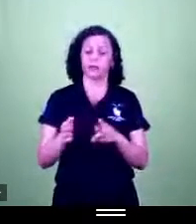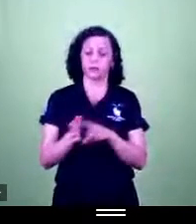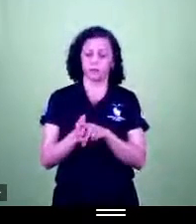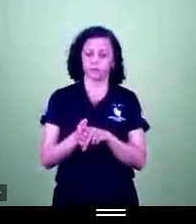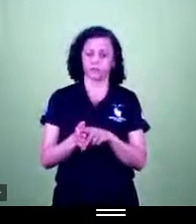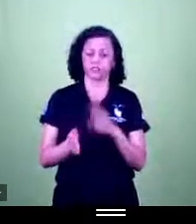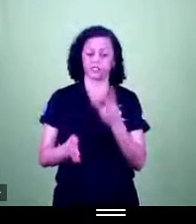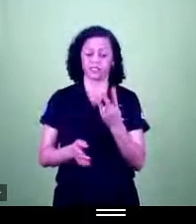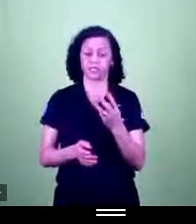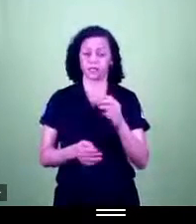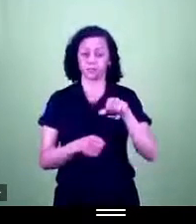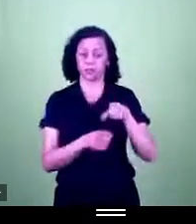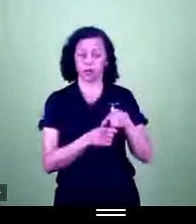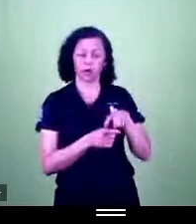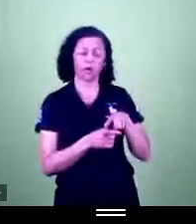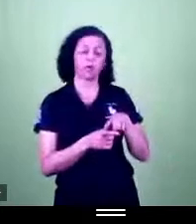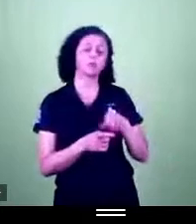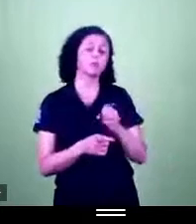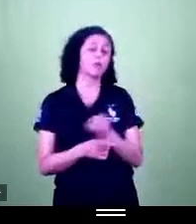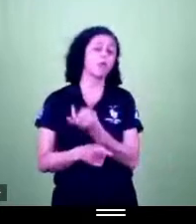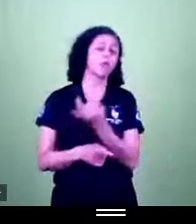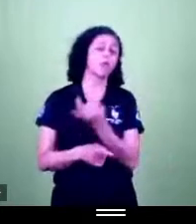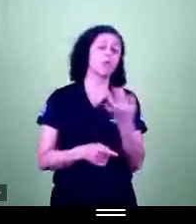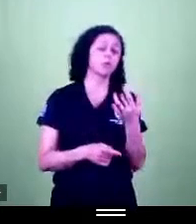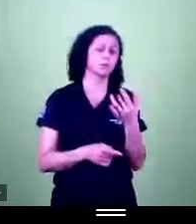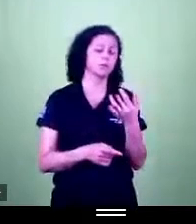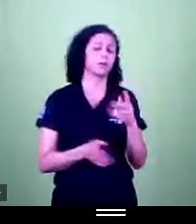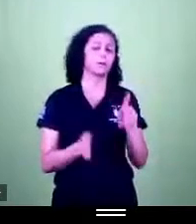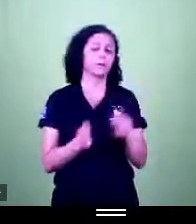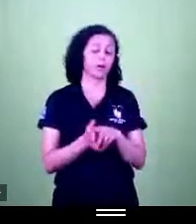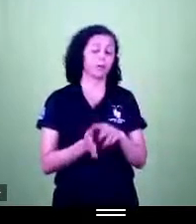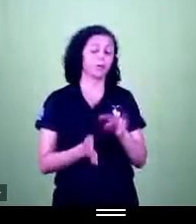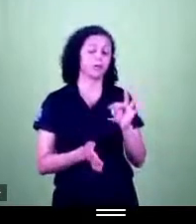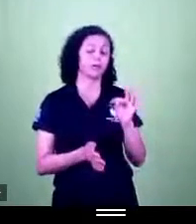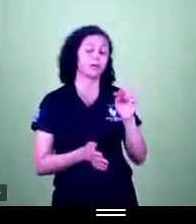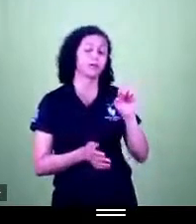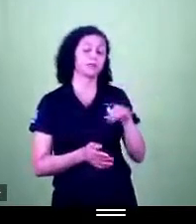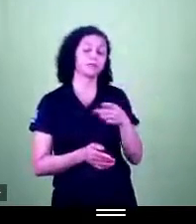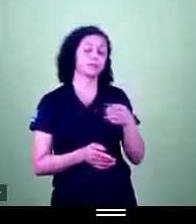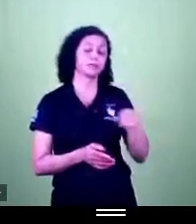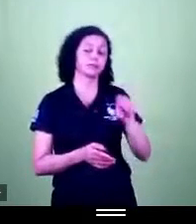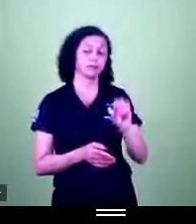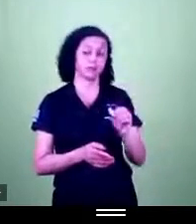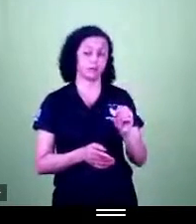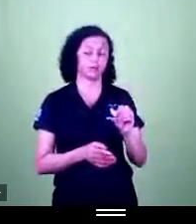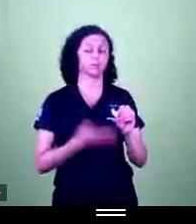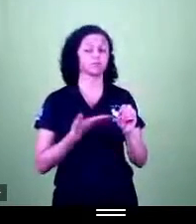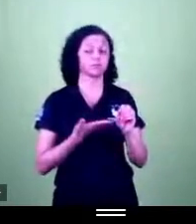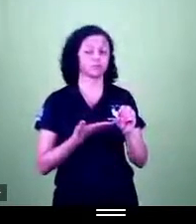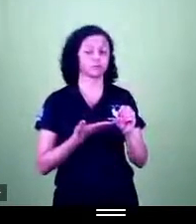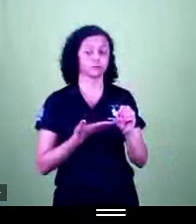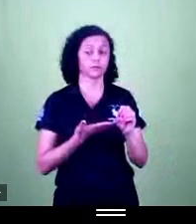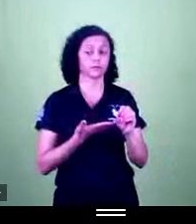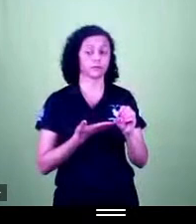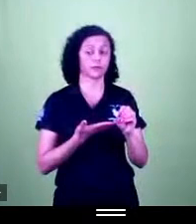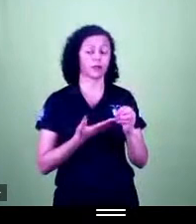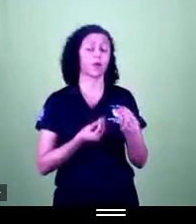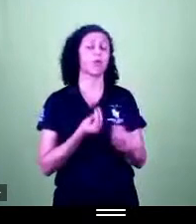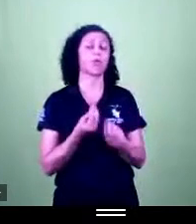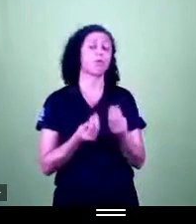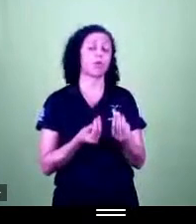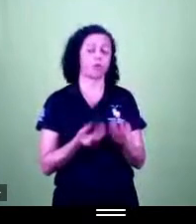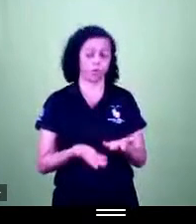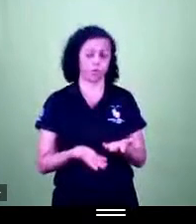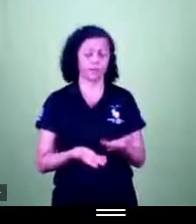que é a tensão que eu vou ter em cima da carga? 3 ohms vezes 2 amperes, 6 volts. Se eu mudar a carga, colocar